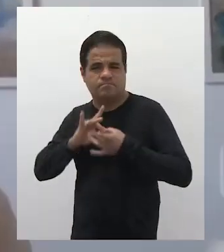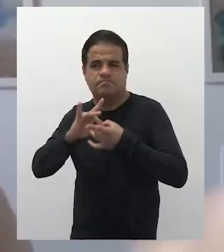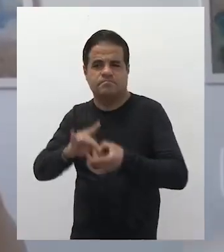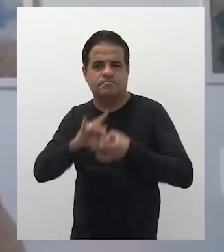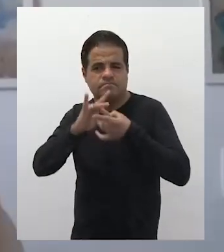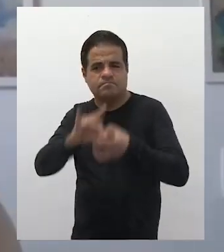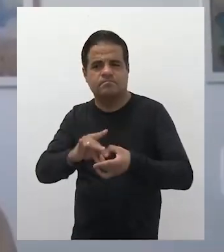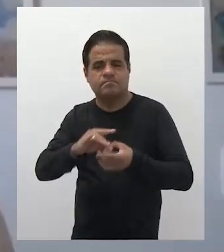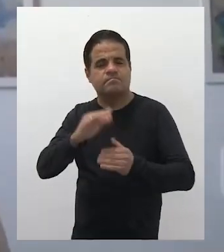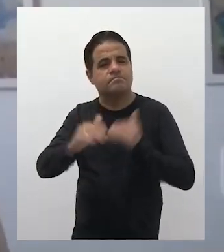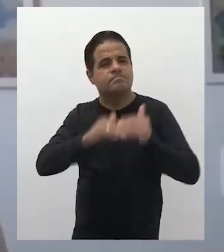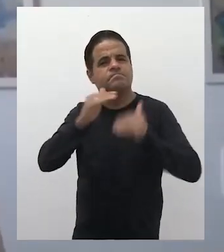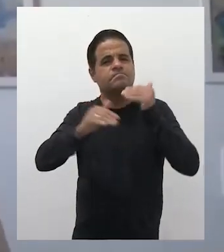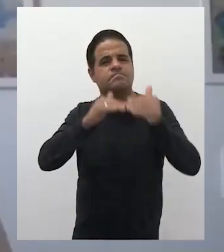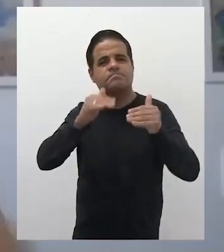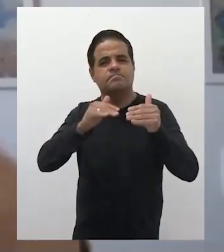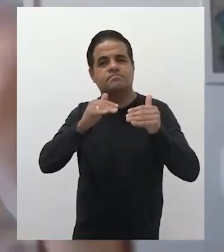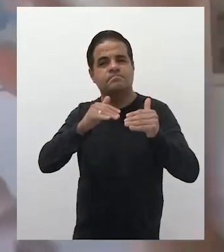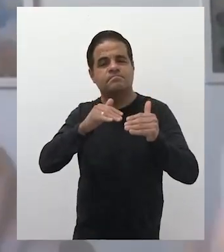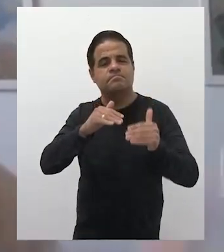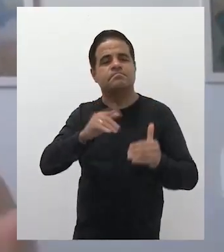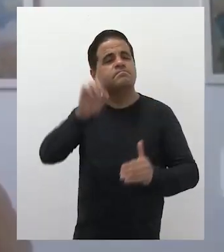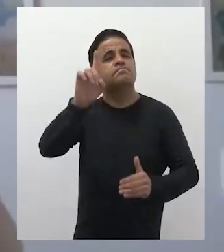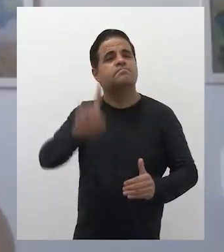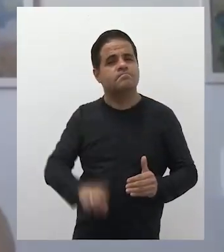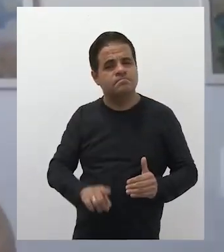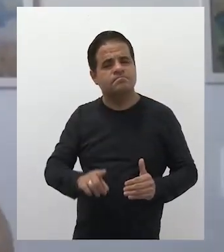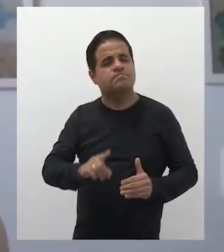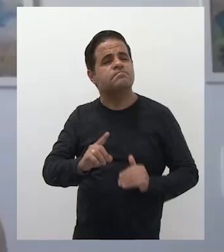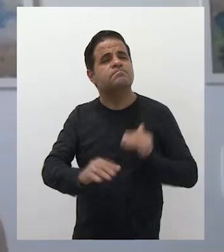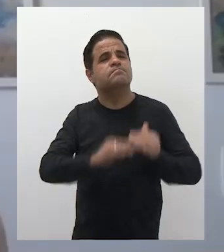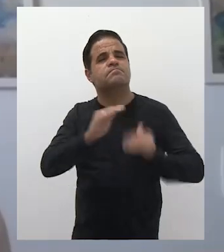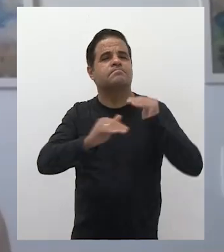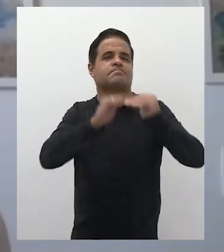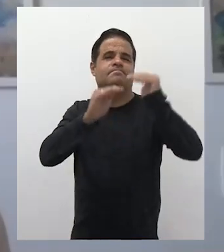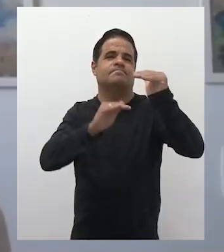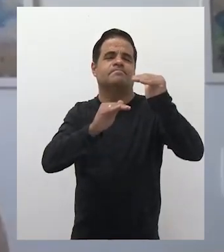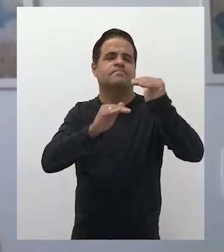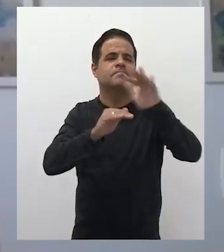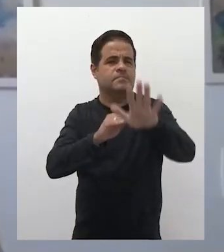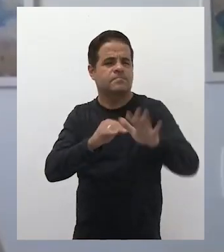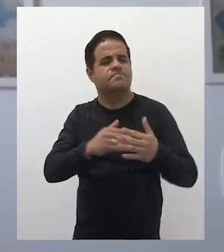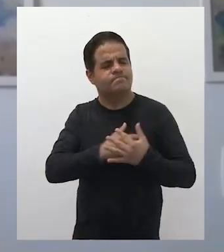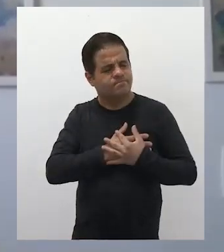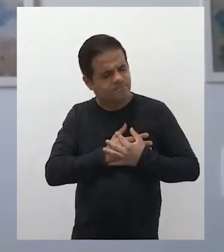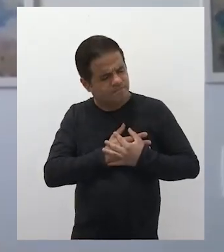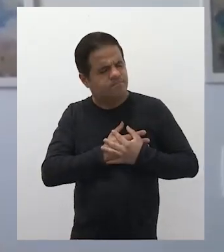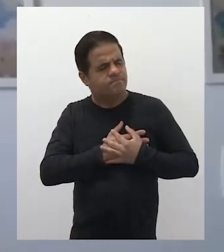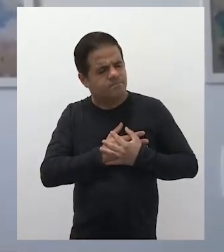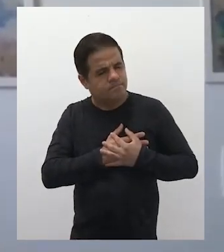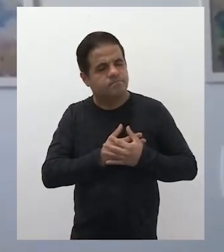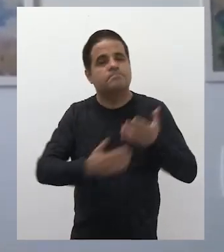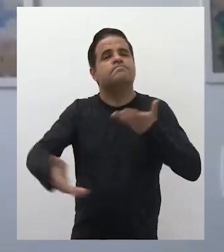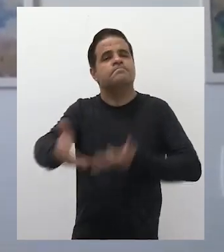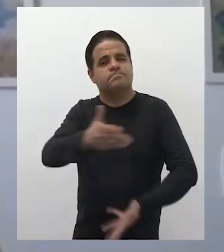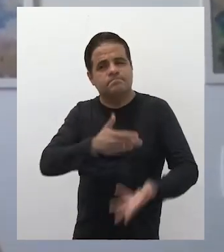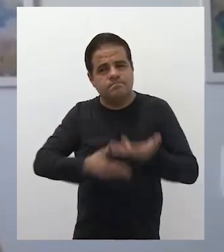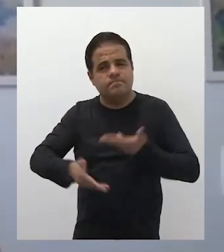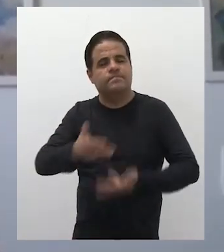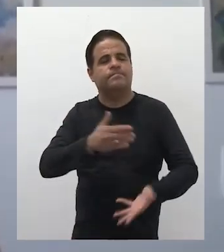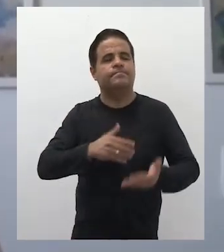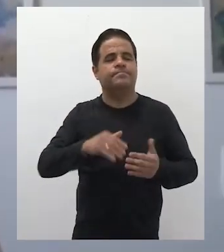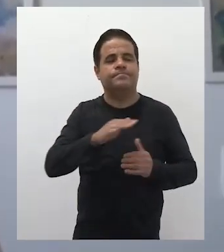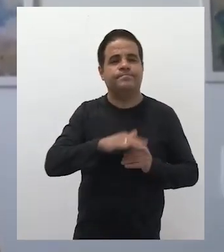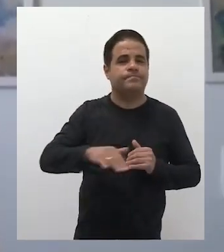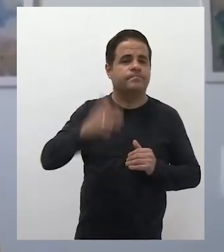do desenvolvimento ao direito ao desenvolvimento. A solidariedade, pessoal,